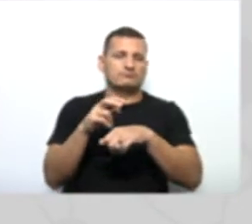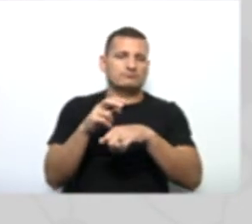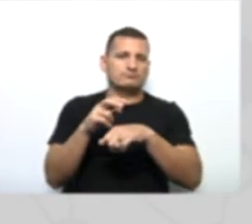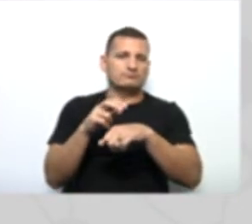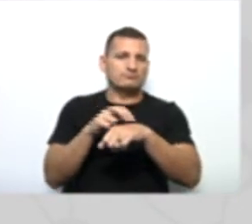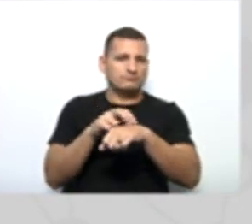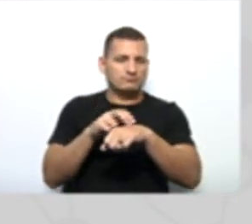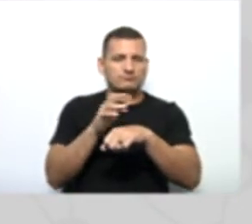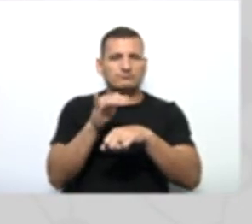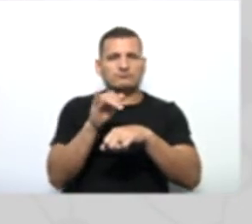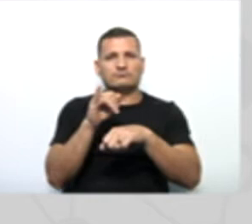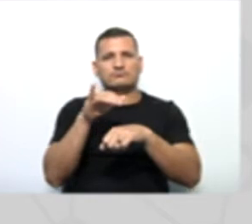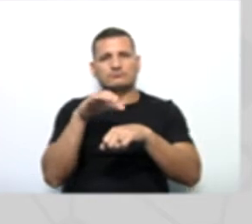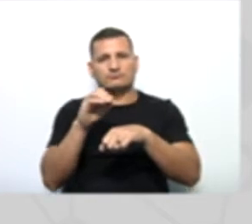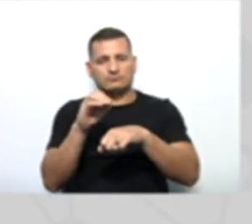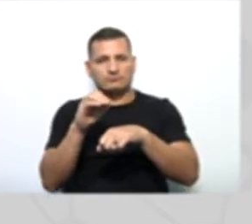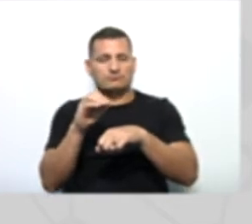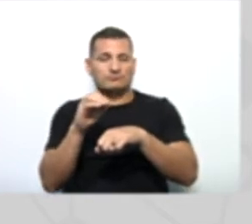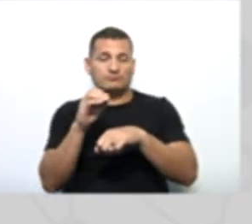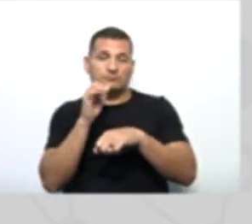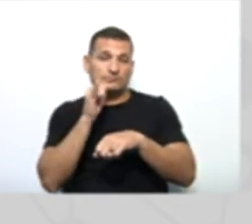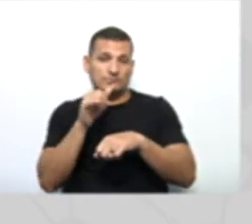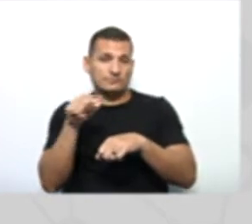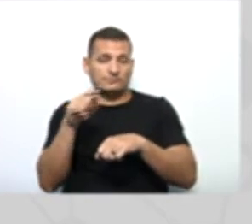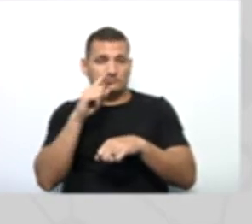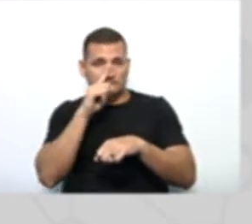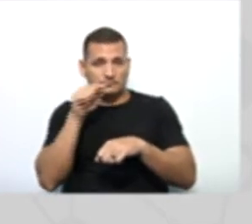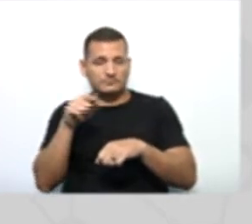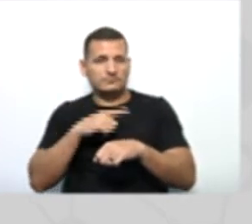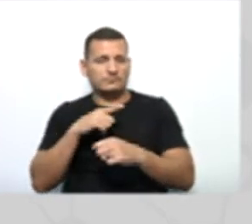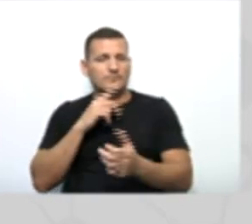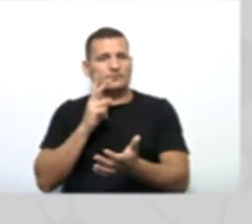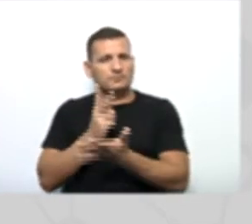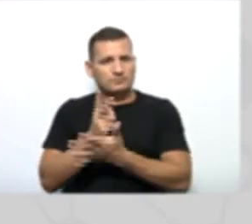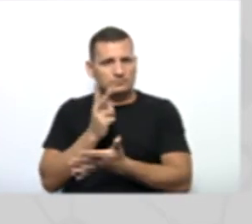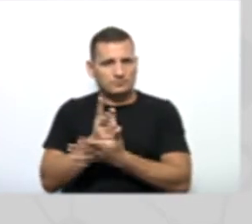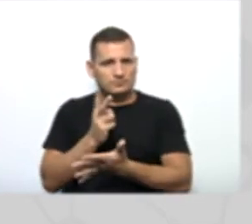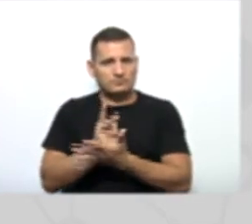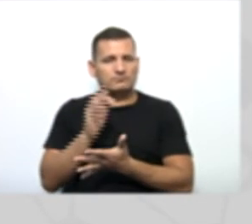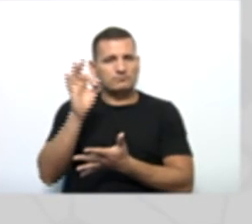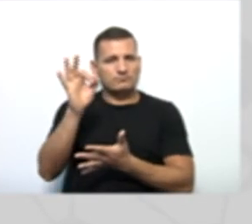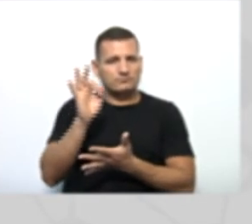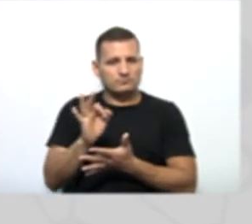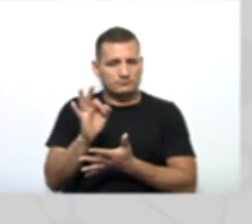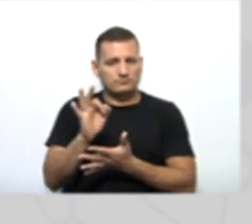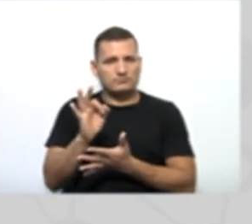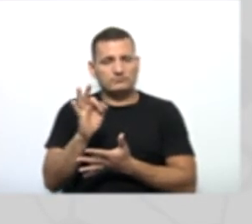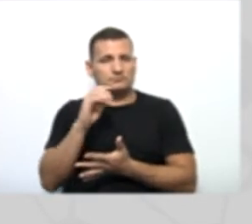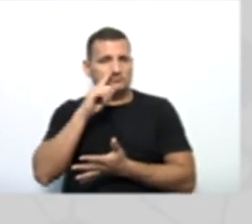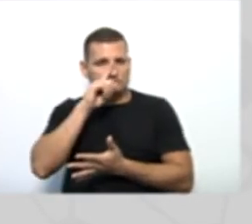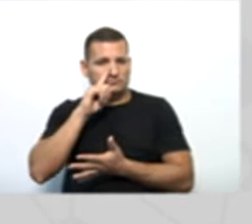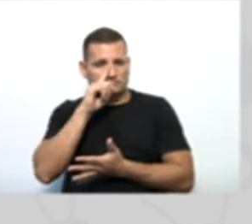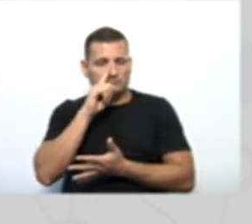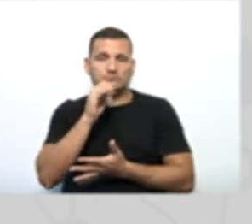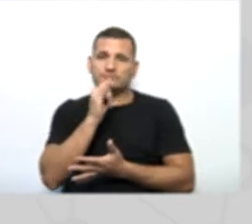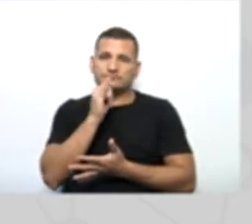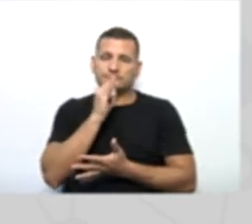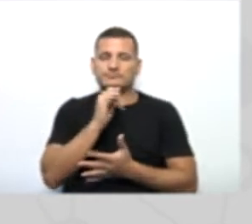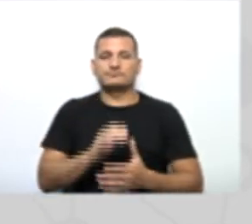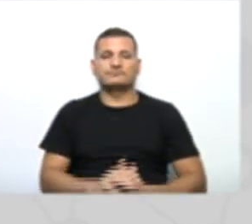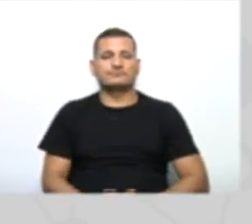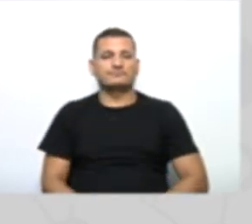os riscos físicos, desde que os riscos tenham o mesmo grau de nocividade. Por exemplo, olha só